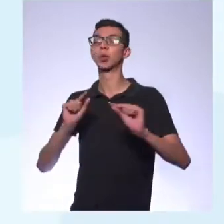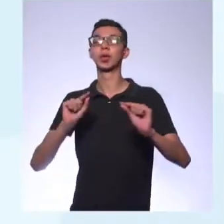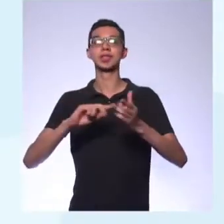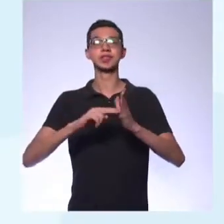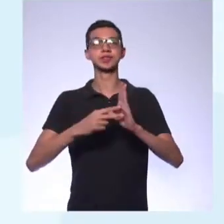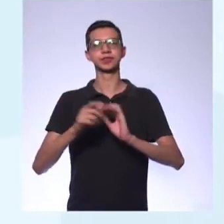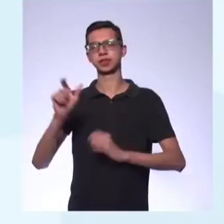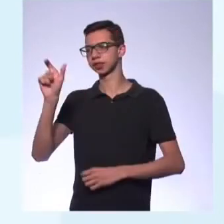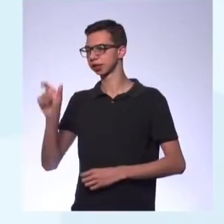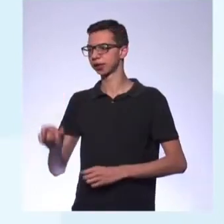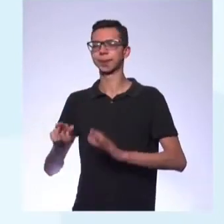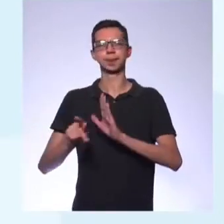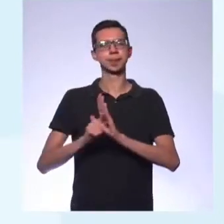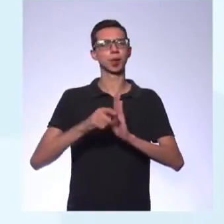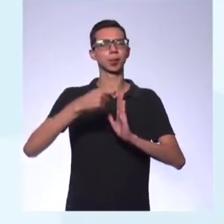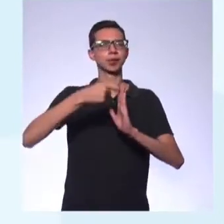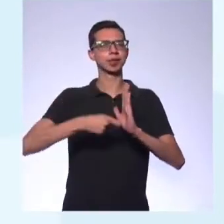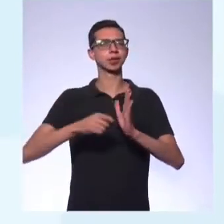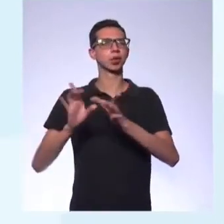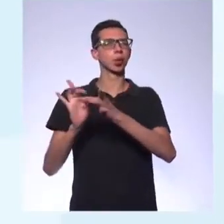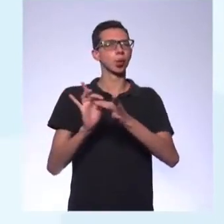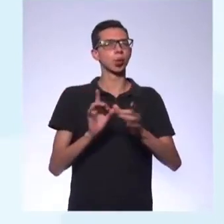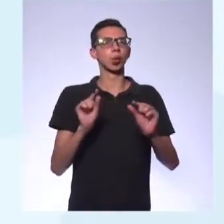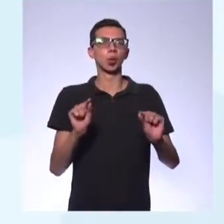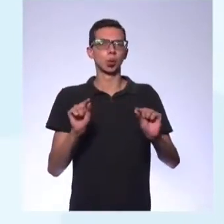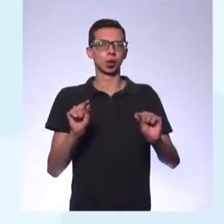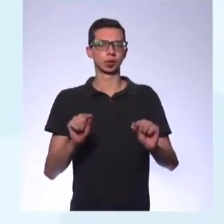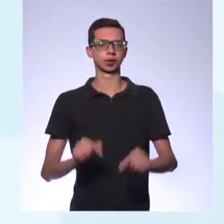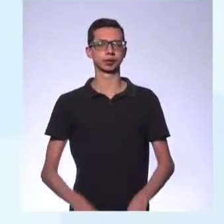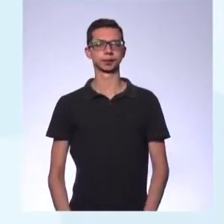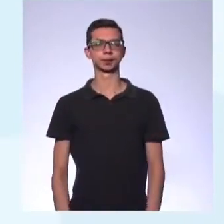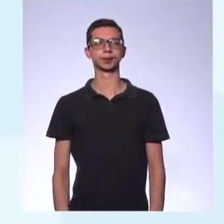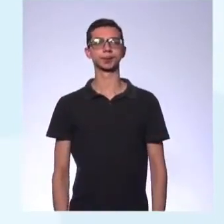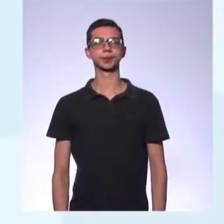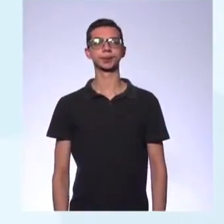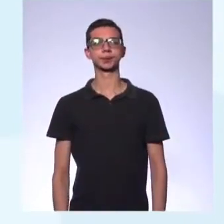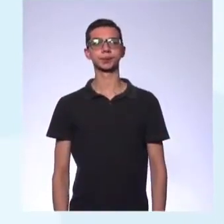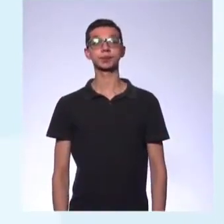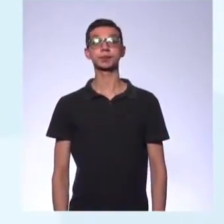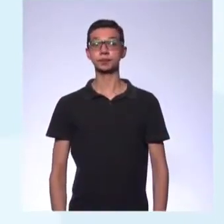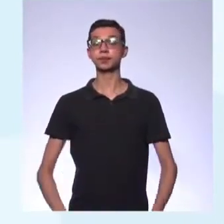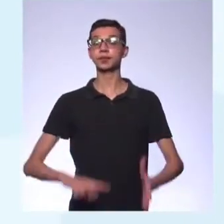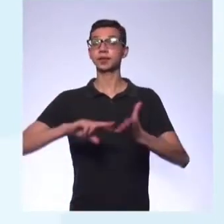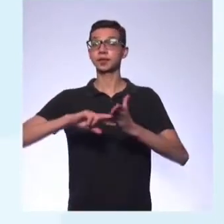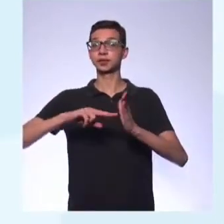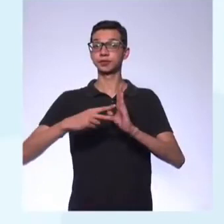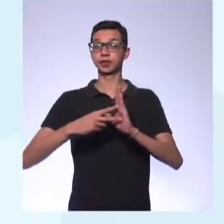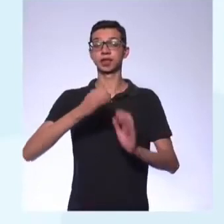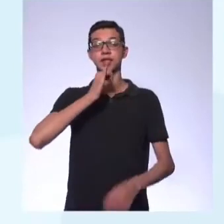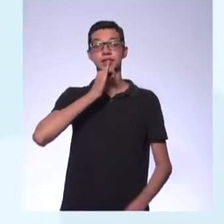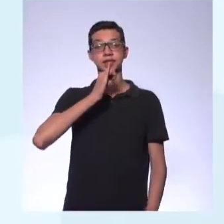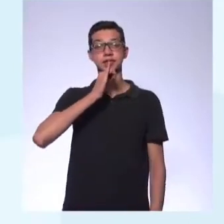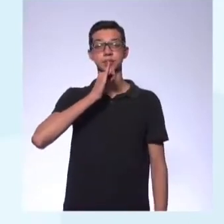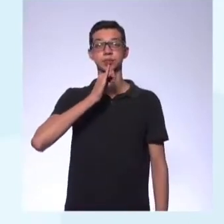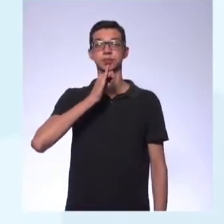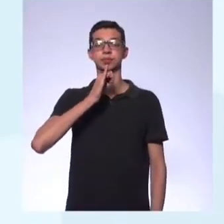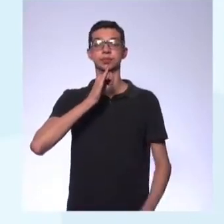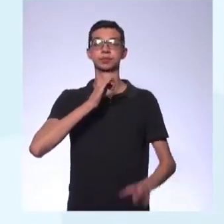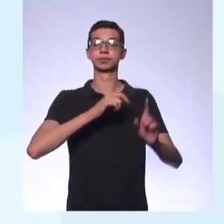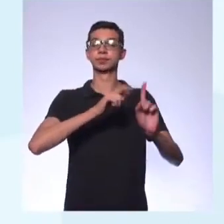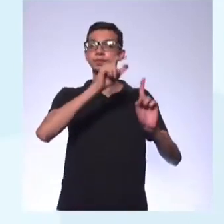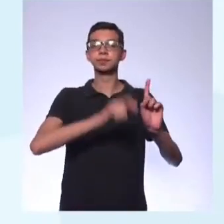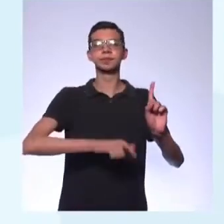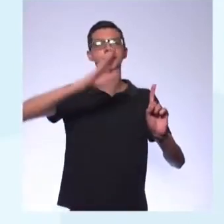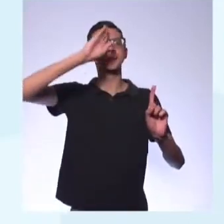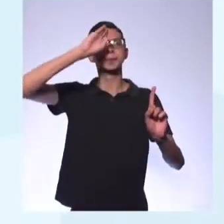e do contexto? Ser personagem principal do texto e do contexto significa ser o elemento central, fundamental. Ser